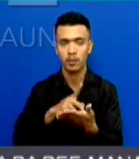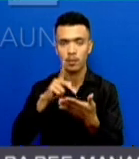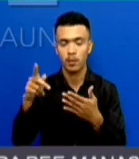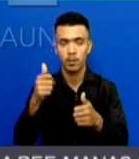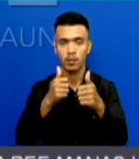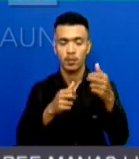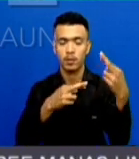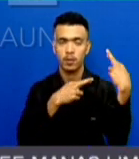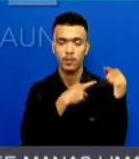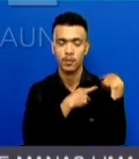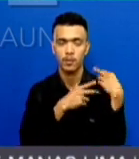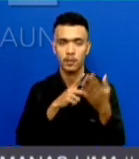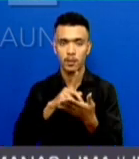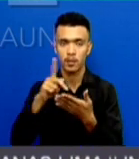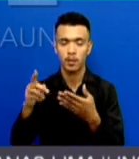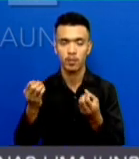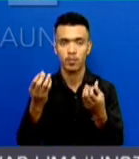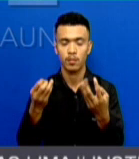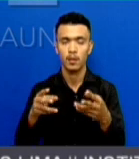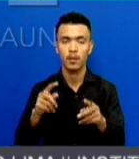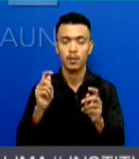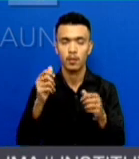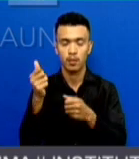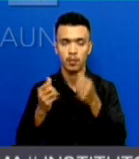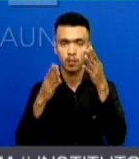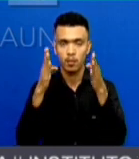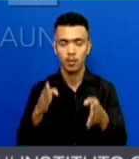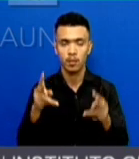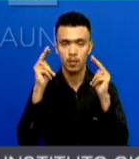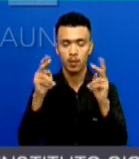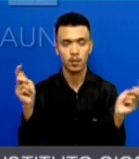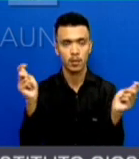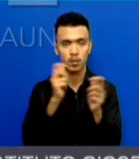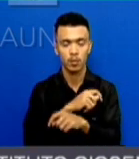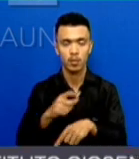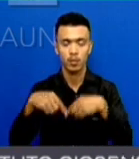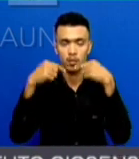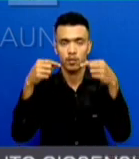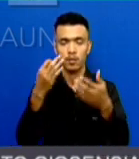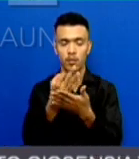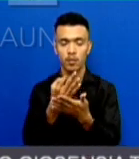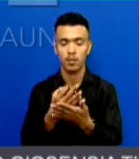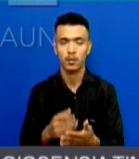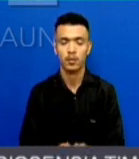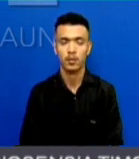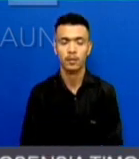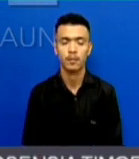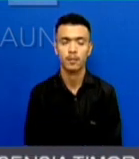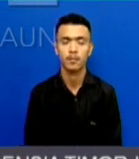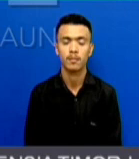nem de ver, mas quando ser liumos, condutor de obrigação a devolver, falem troco ne bem. Sair direto para o